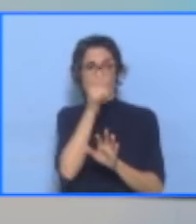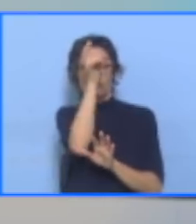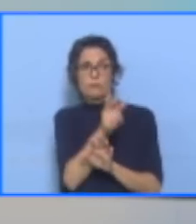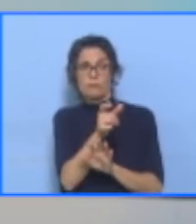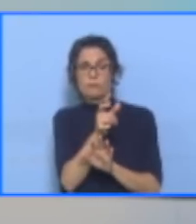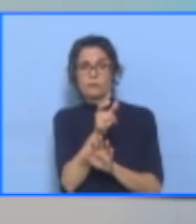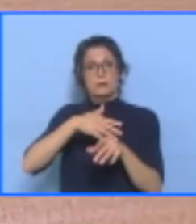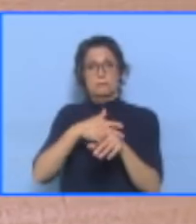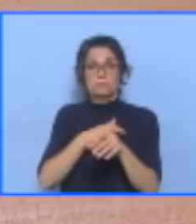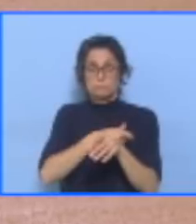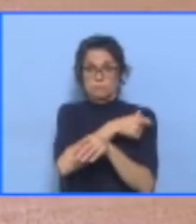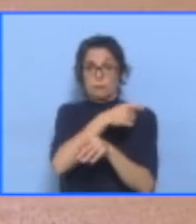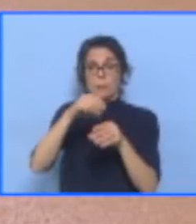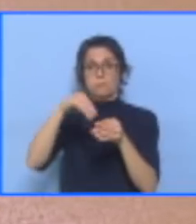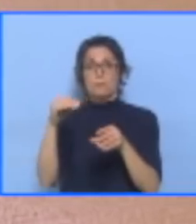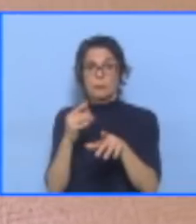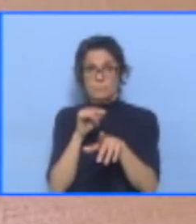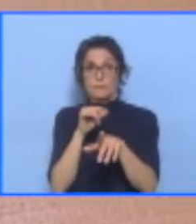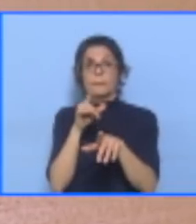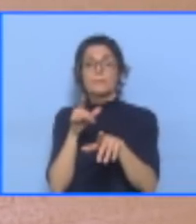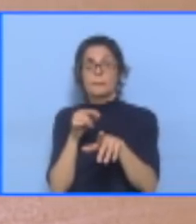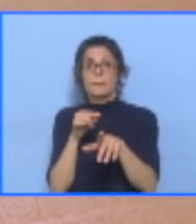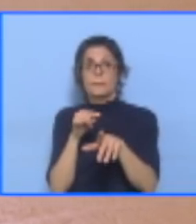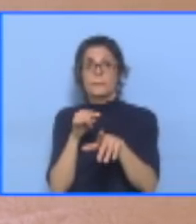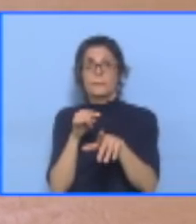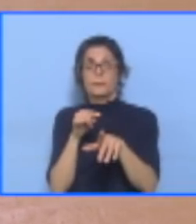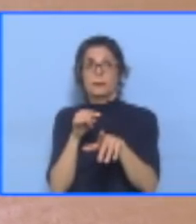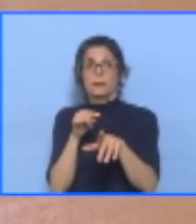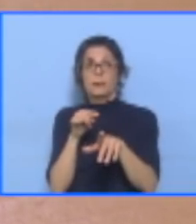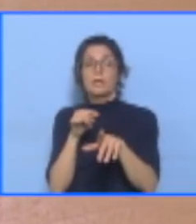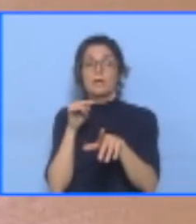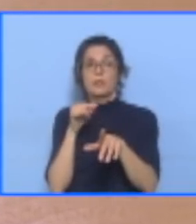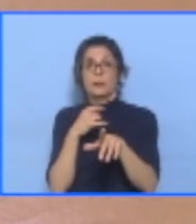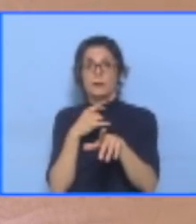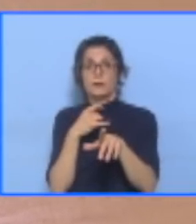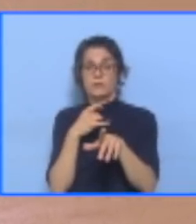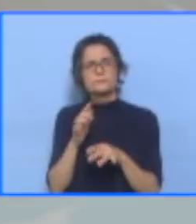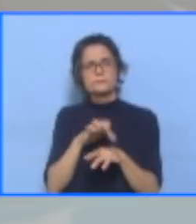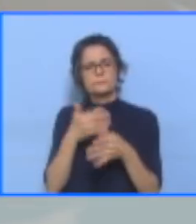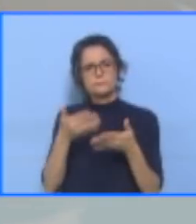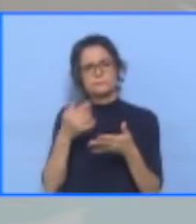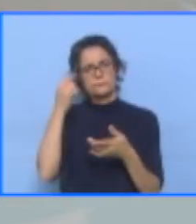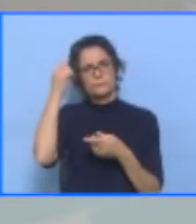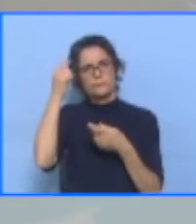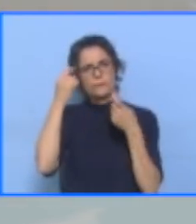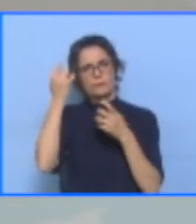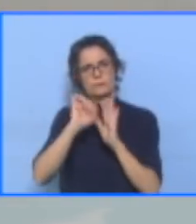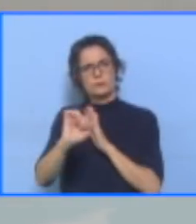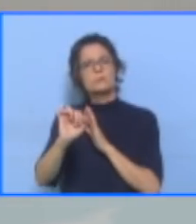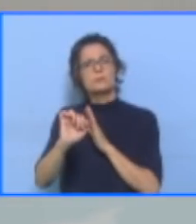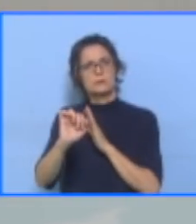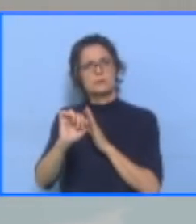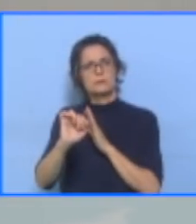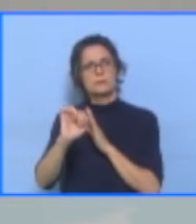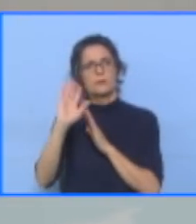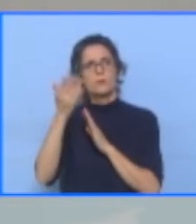não é? Na verdade, é uma figura sem dono. Que atualidade tem o pensamento de Tomás Moro, nomeadamente quando apela à